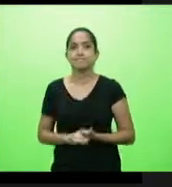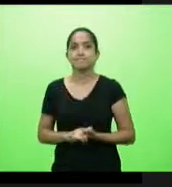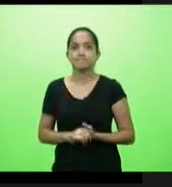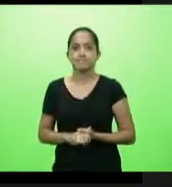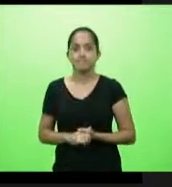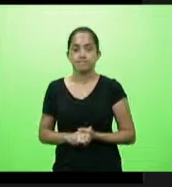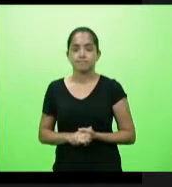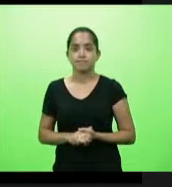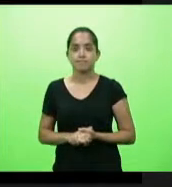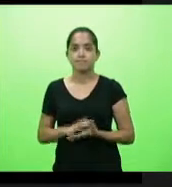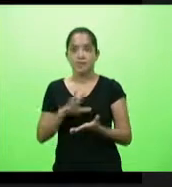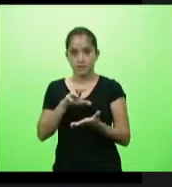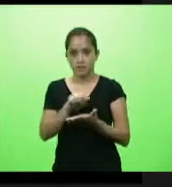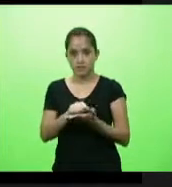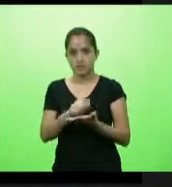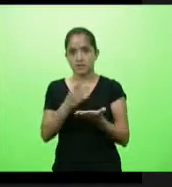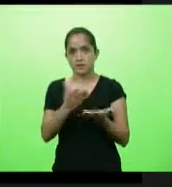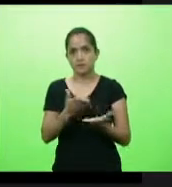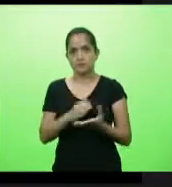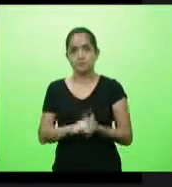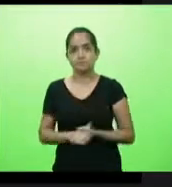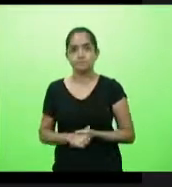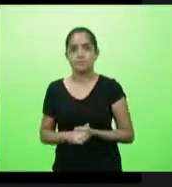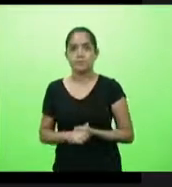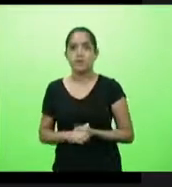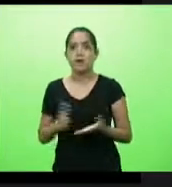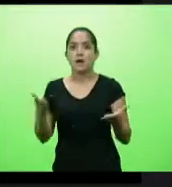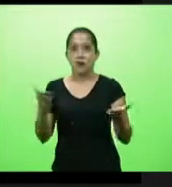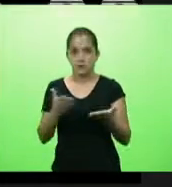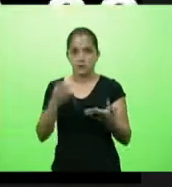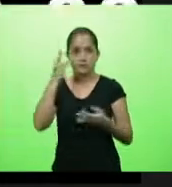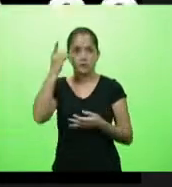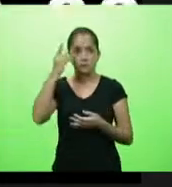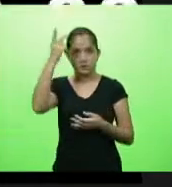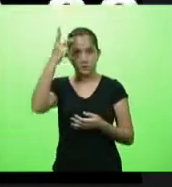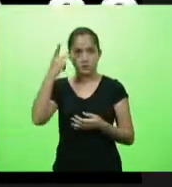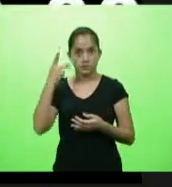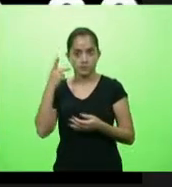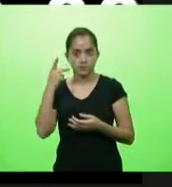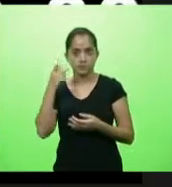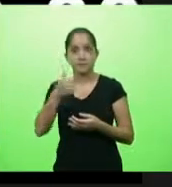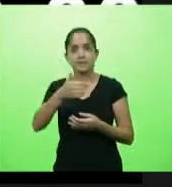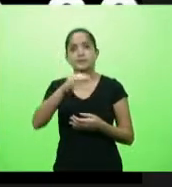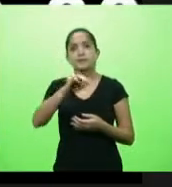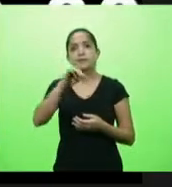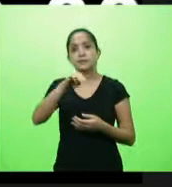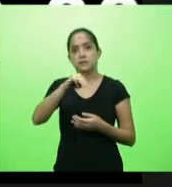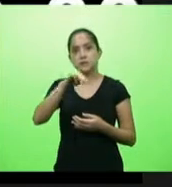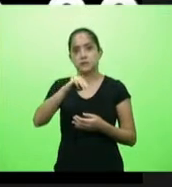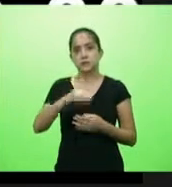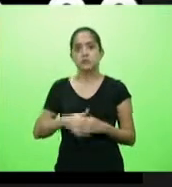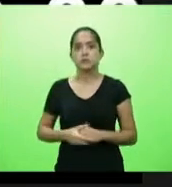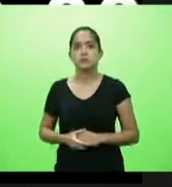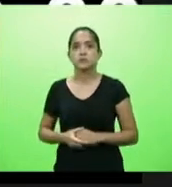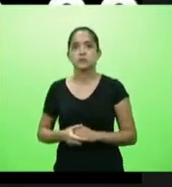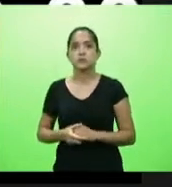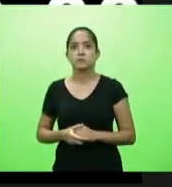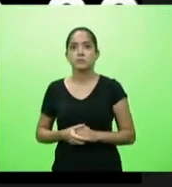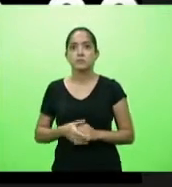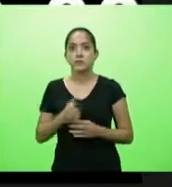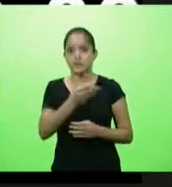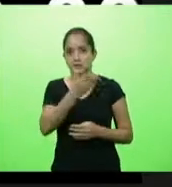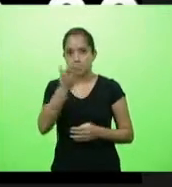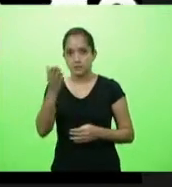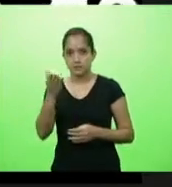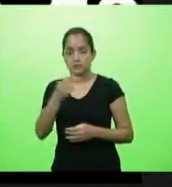registrado a sua presença, deputado Sargento Lima. Com a palavra, deputada Paulinha, por até 10 minutos. Senhor presidente, nobres